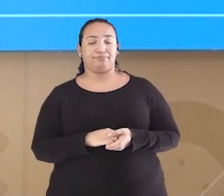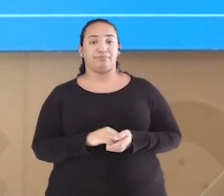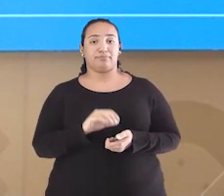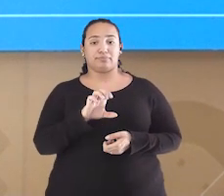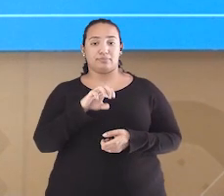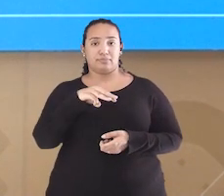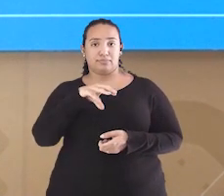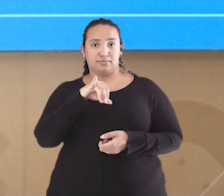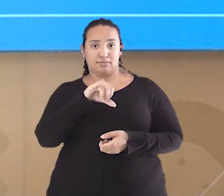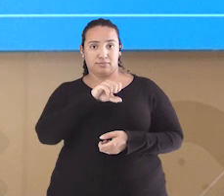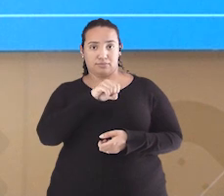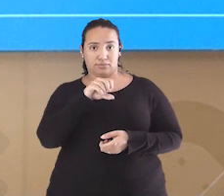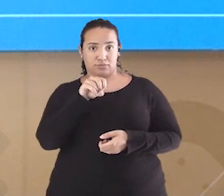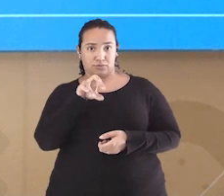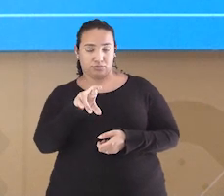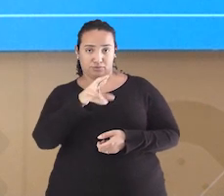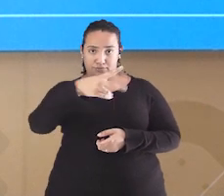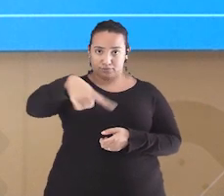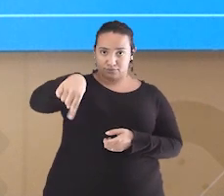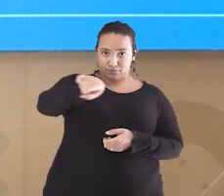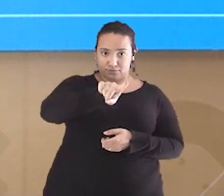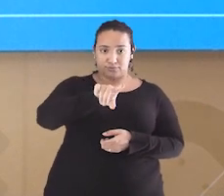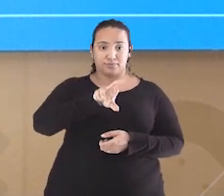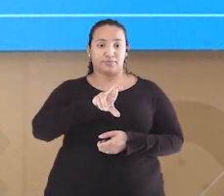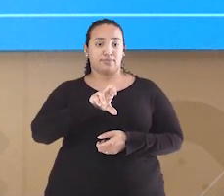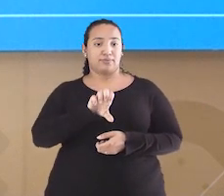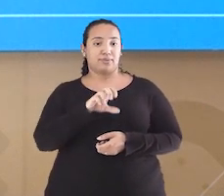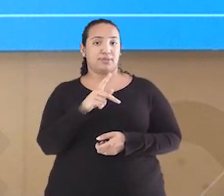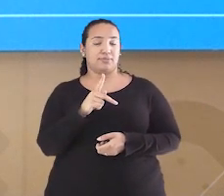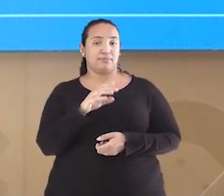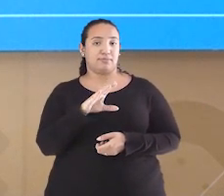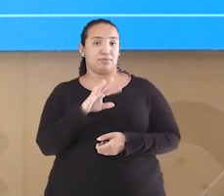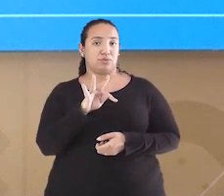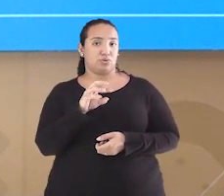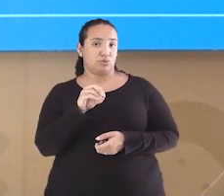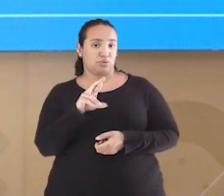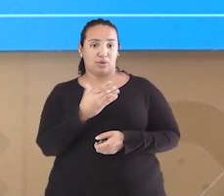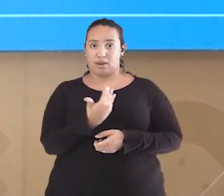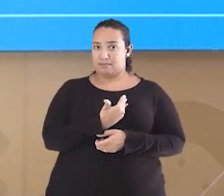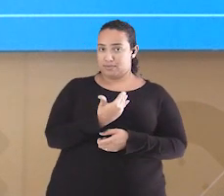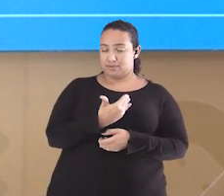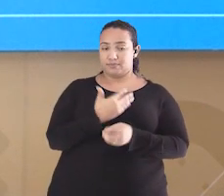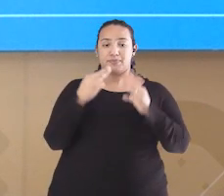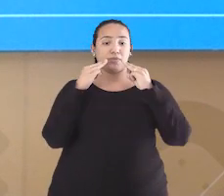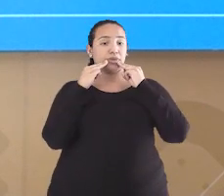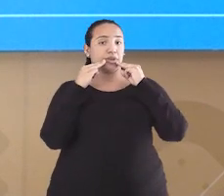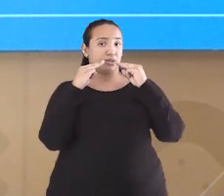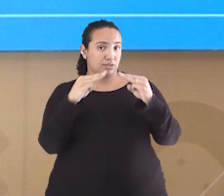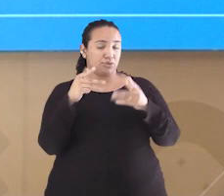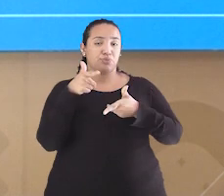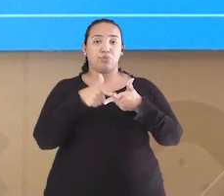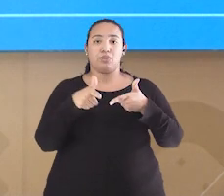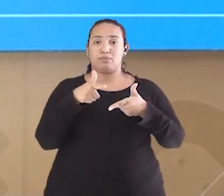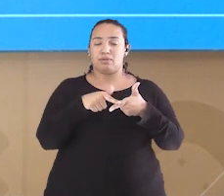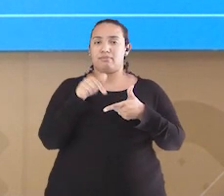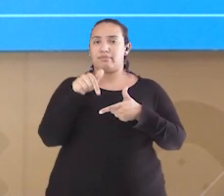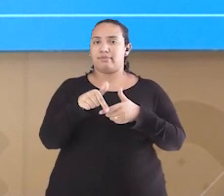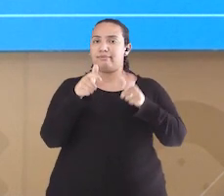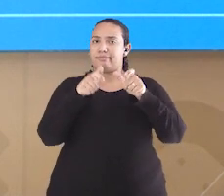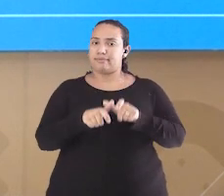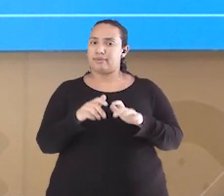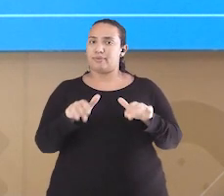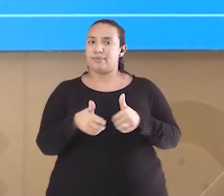emissor são vocês, o receptor é o amigo, a mensagem, problemas e melhorias no